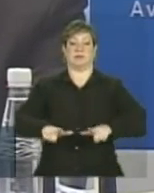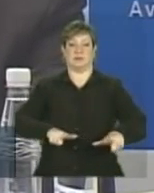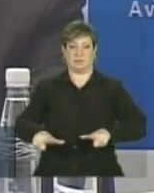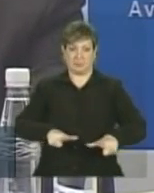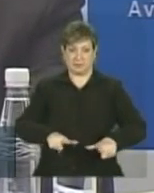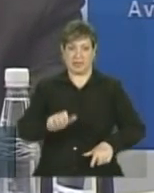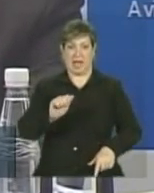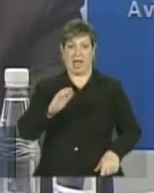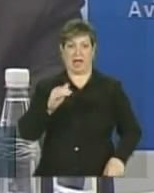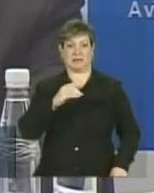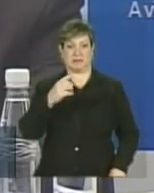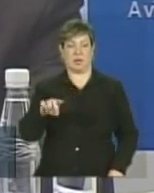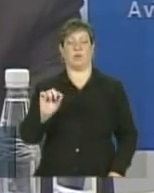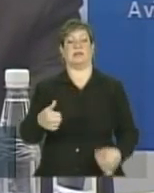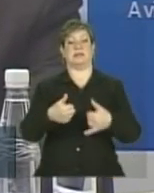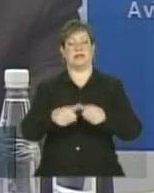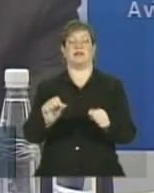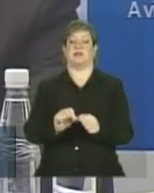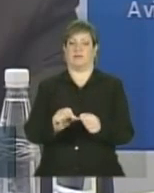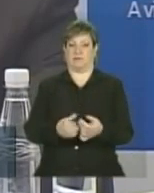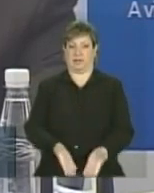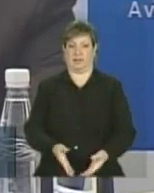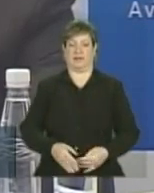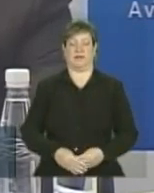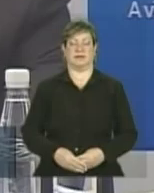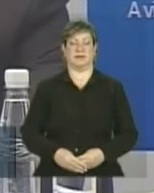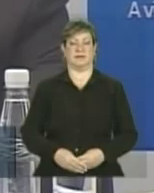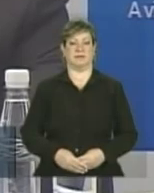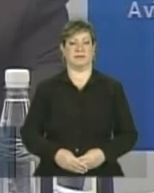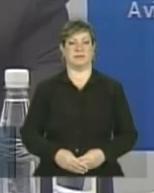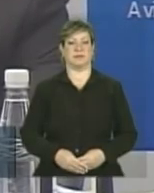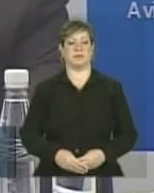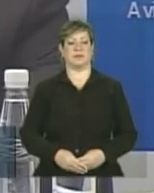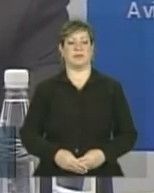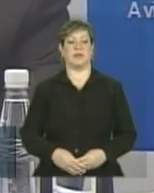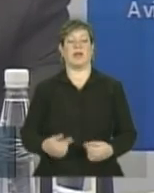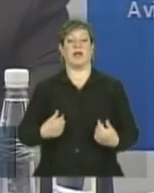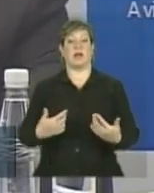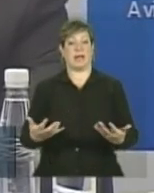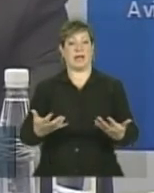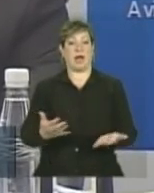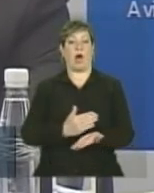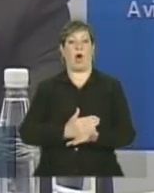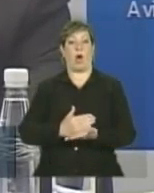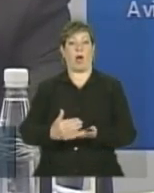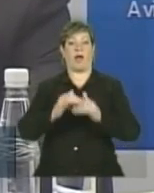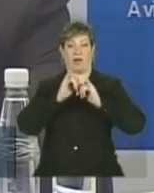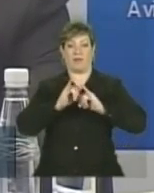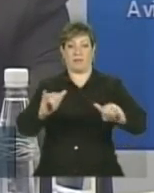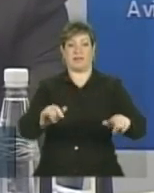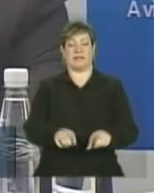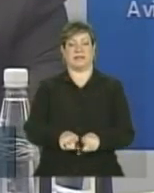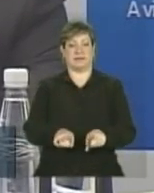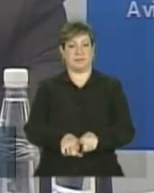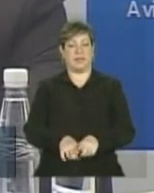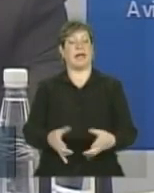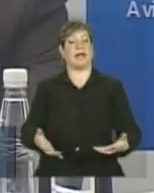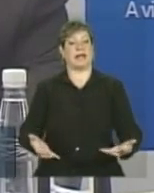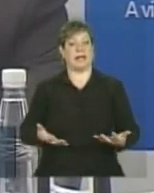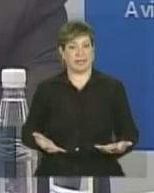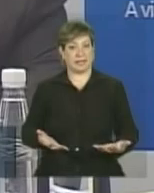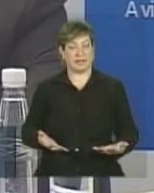ação está sendo feita. Queria começar dizendo também e querendo